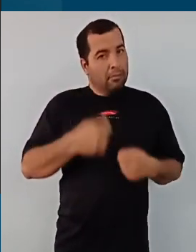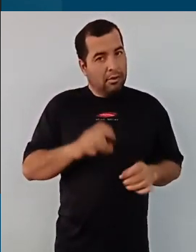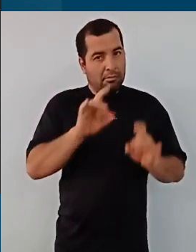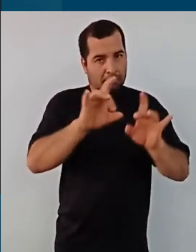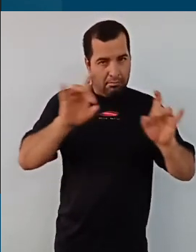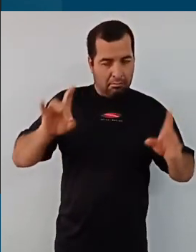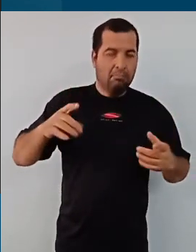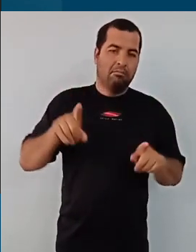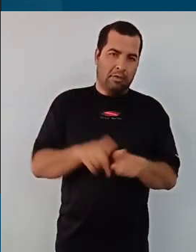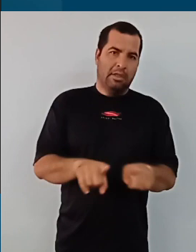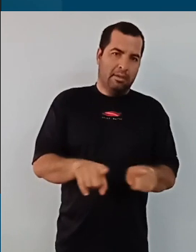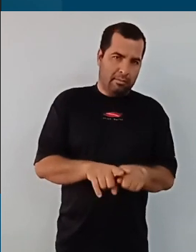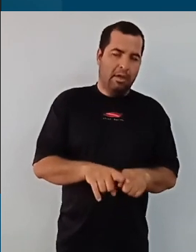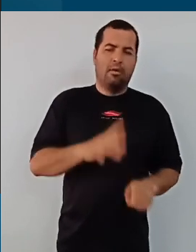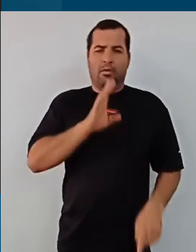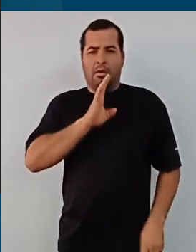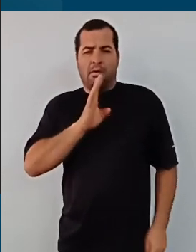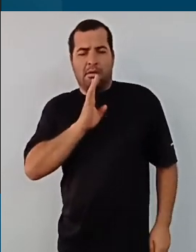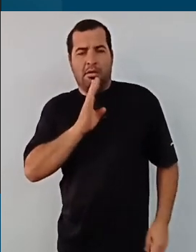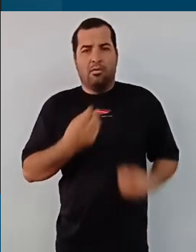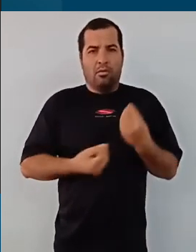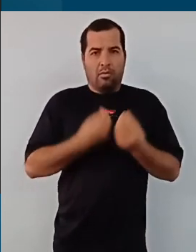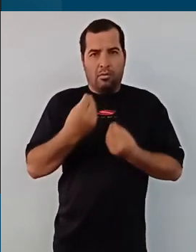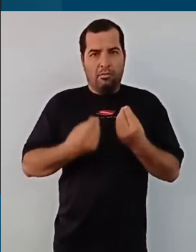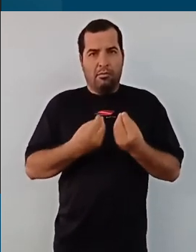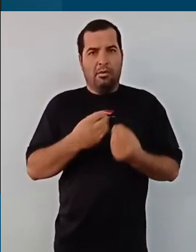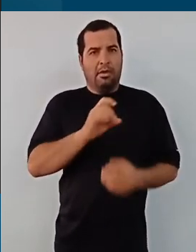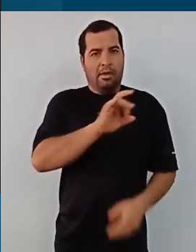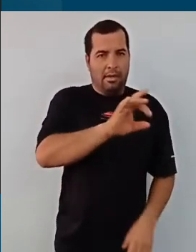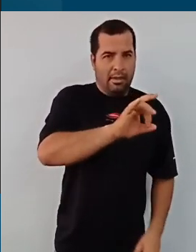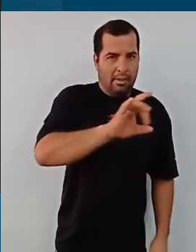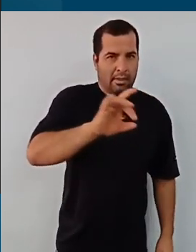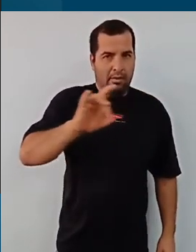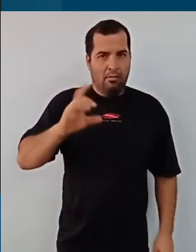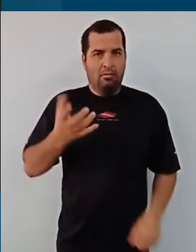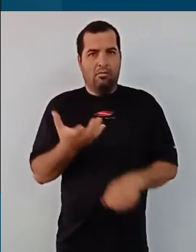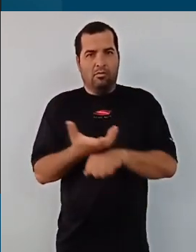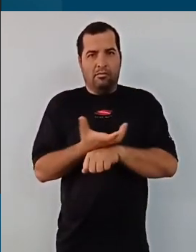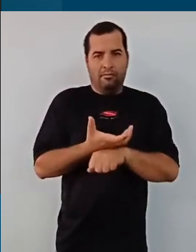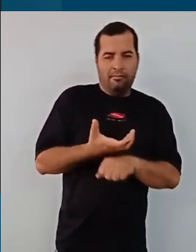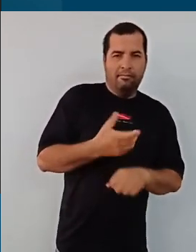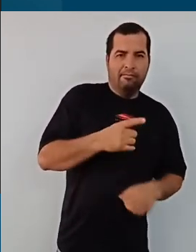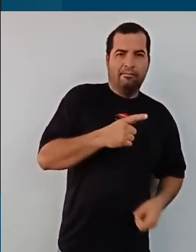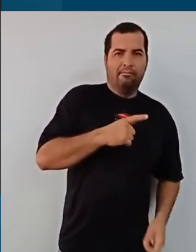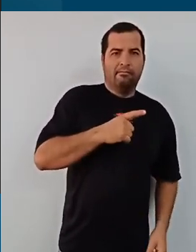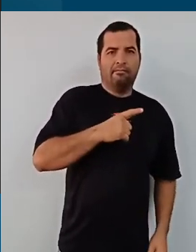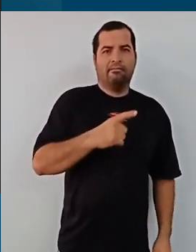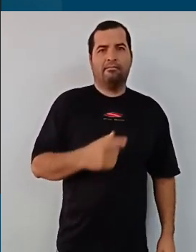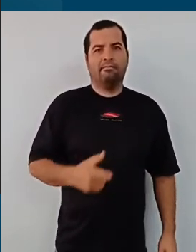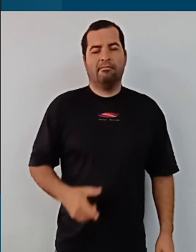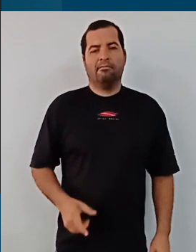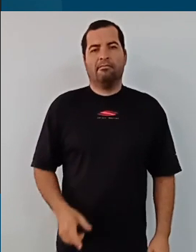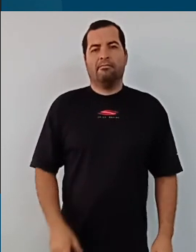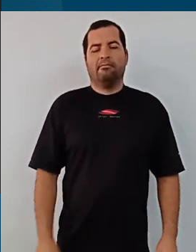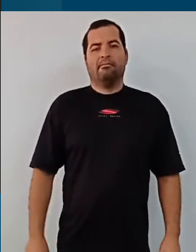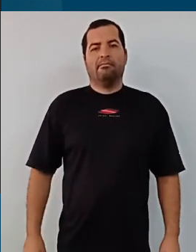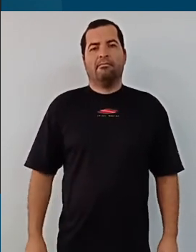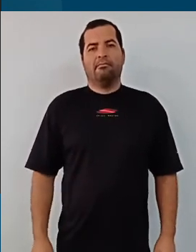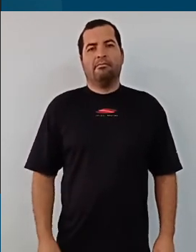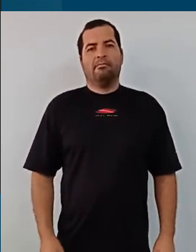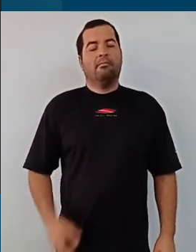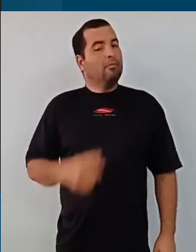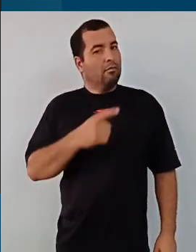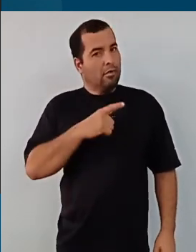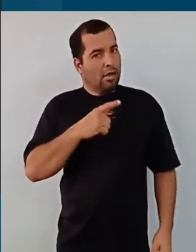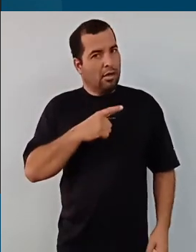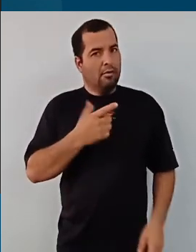área. Ele precisa conhecer como é que cada componente da área pensa e o que tem